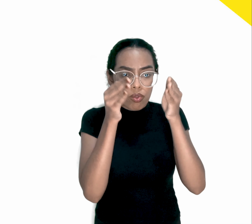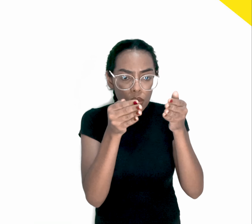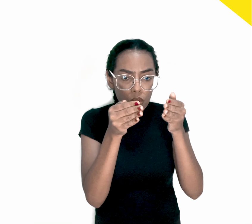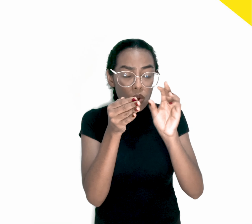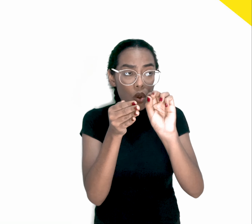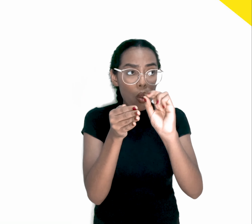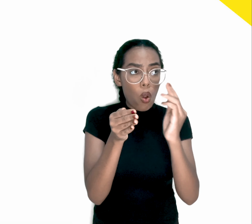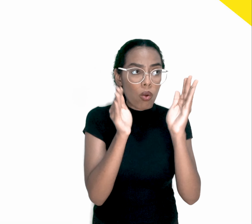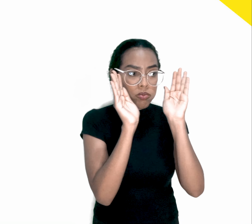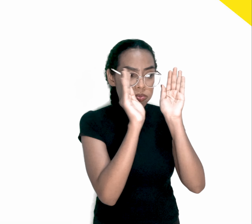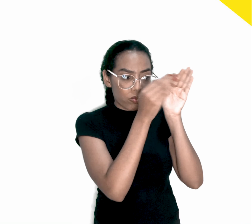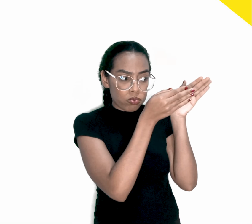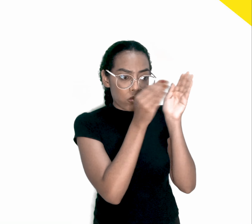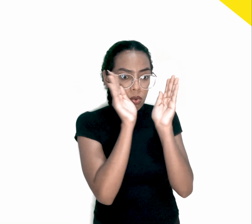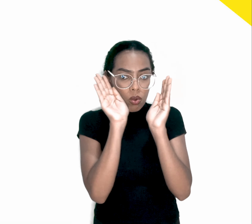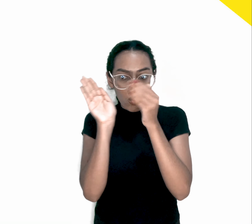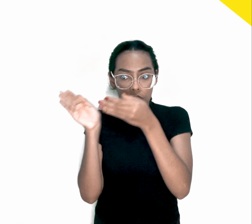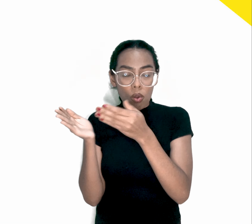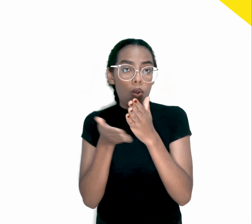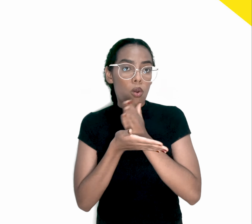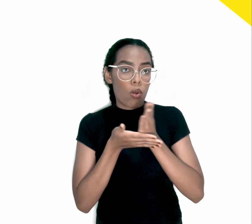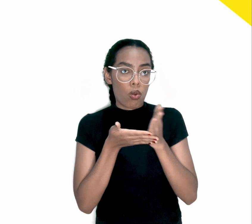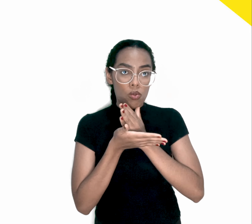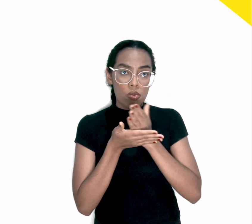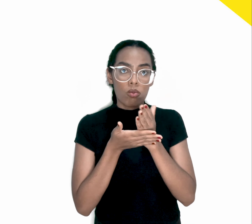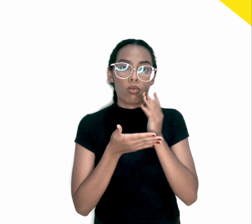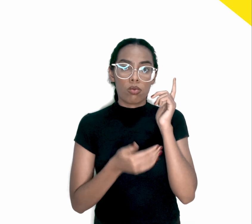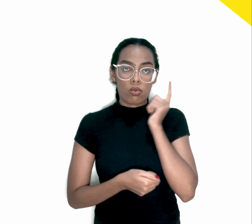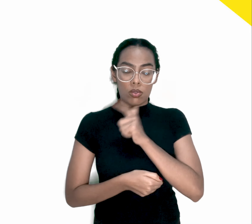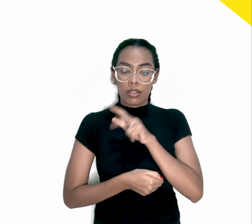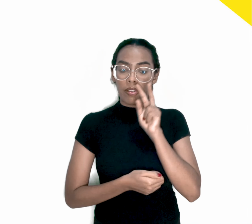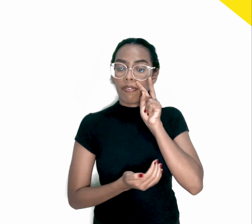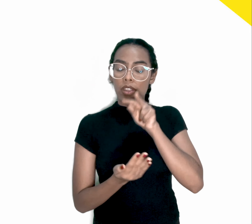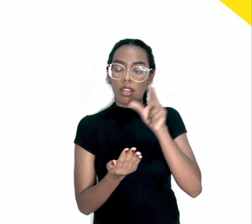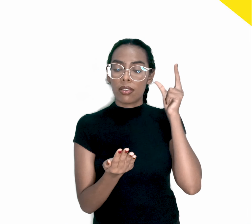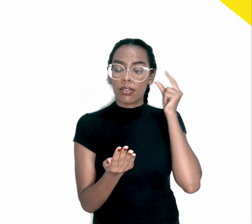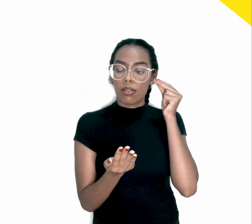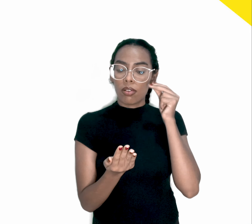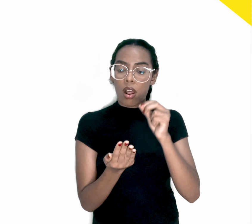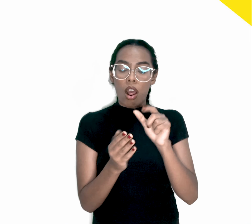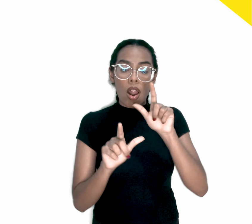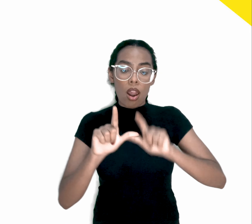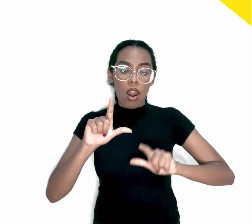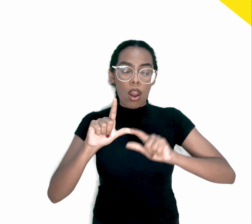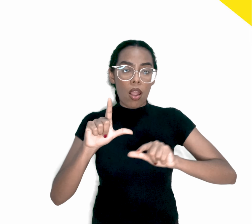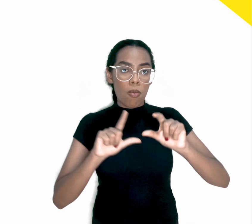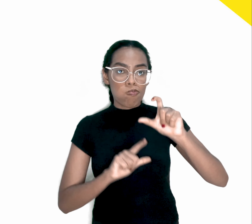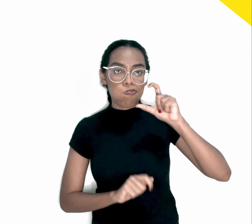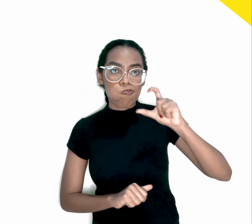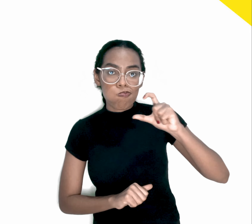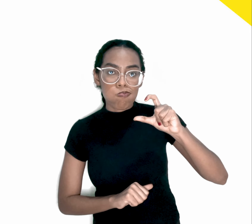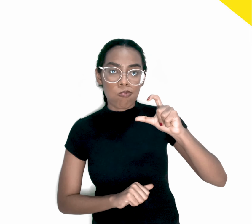Algumas pessoas conseguem ver o celular com alta luminosidade E com letras grandes